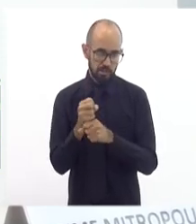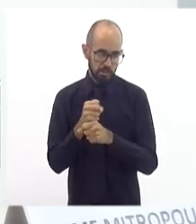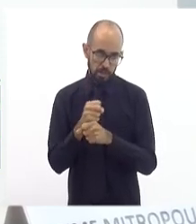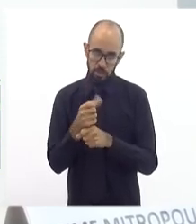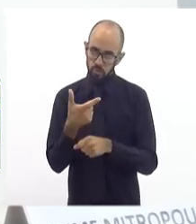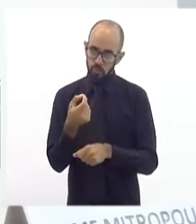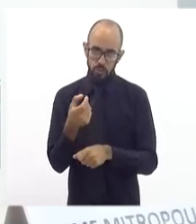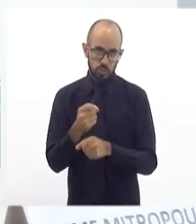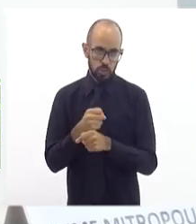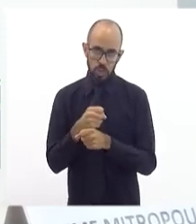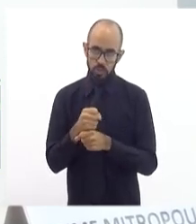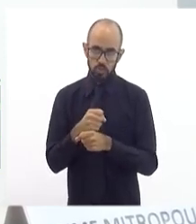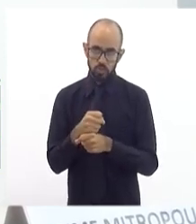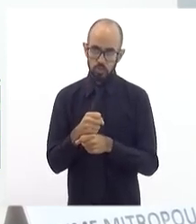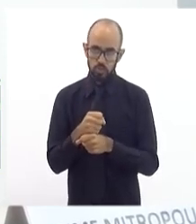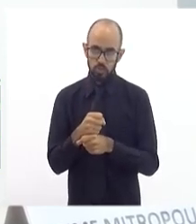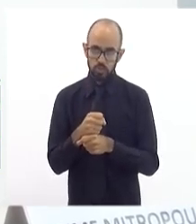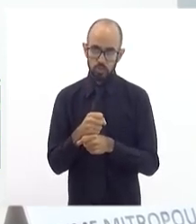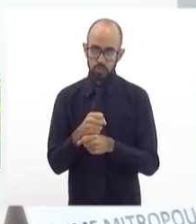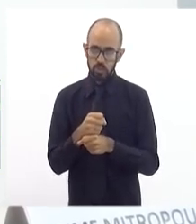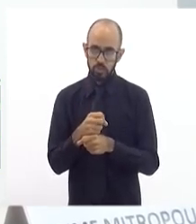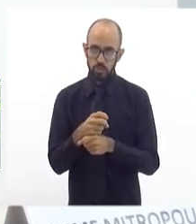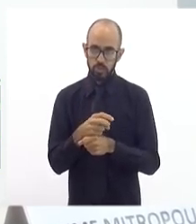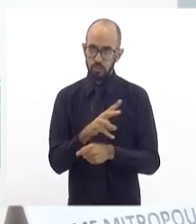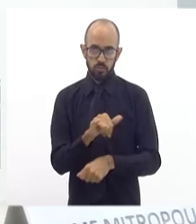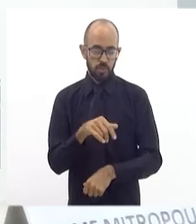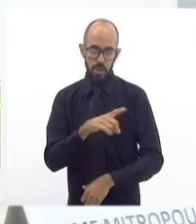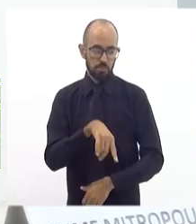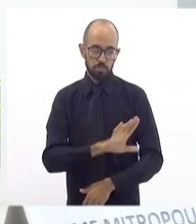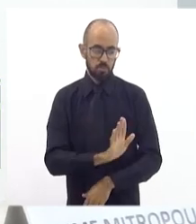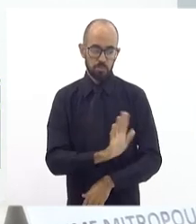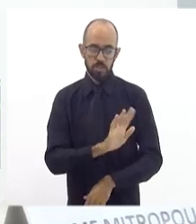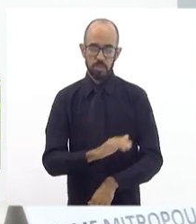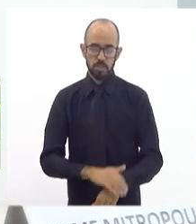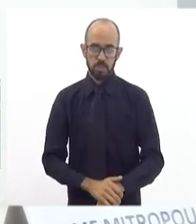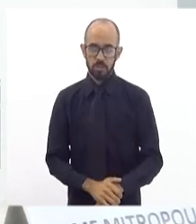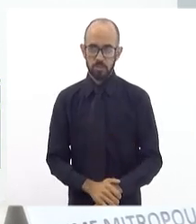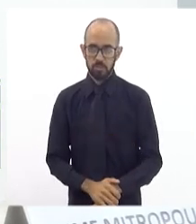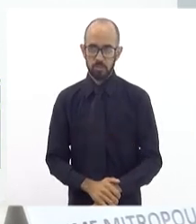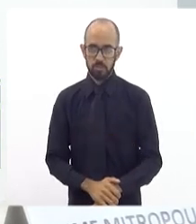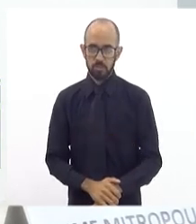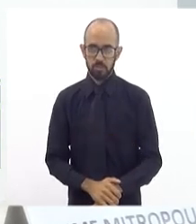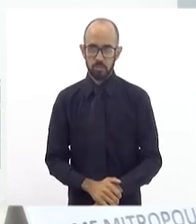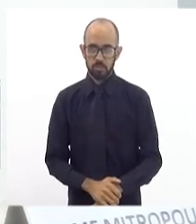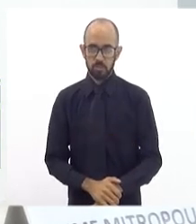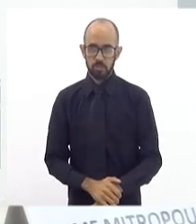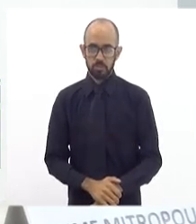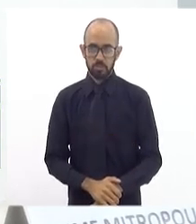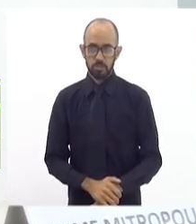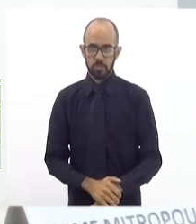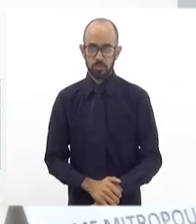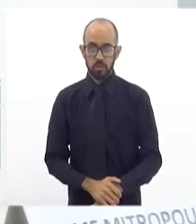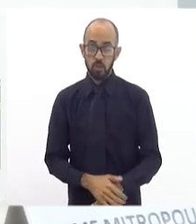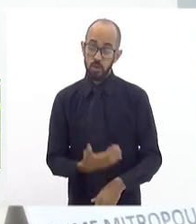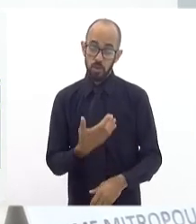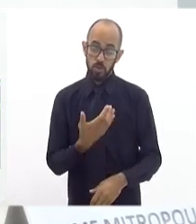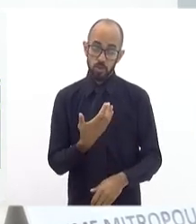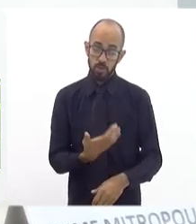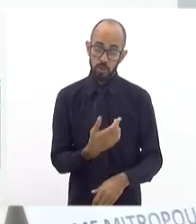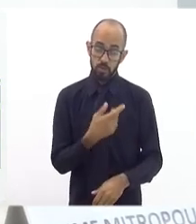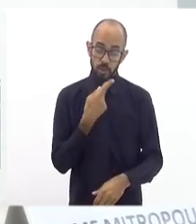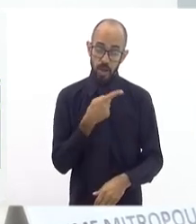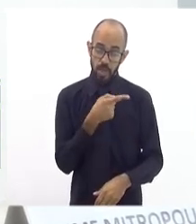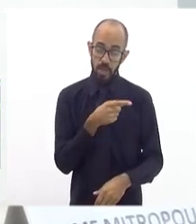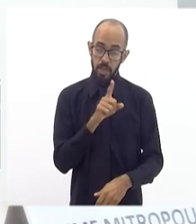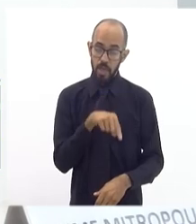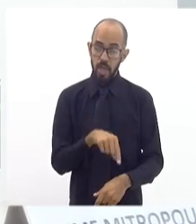de 20 anos vai precisar o caso que eu trouxe aqui como comentário foi sintomático eu consegui uma linha